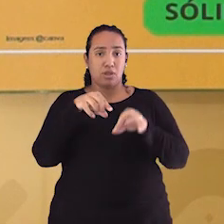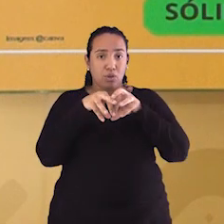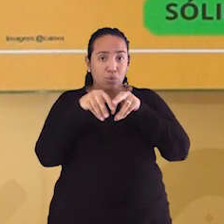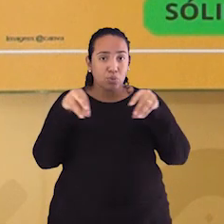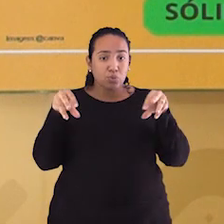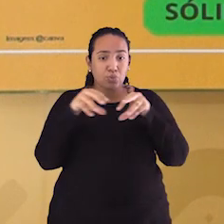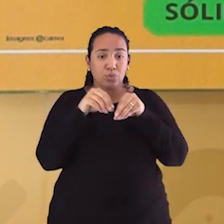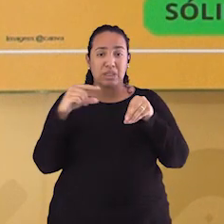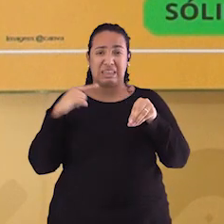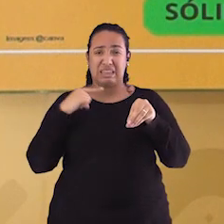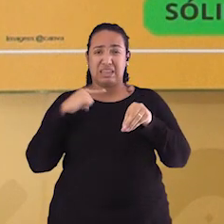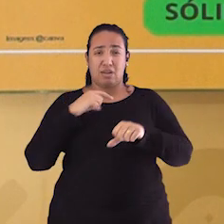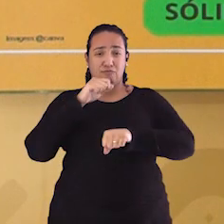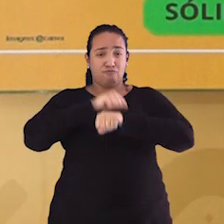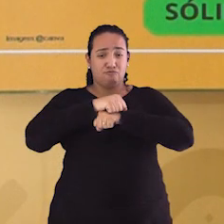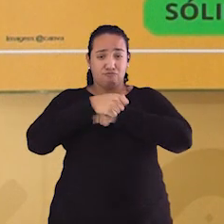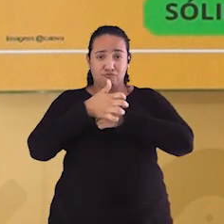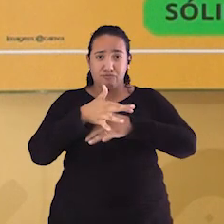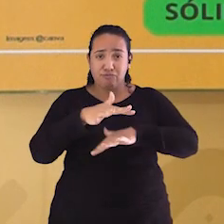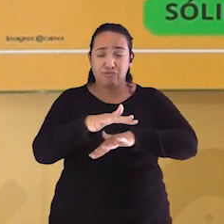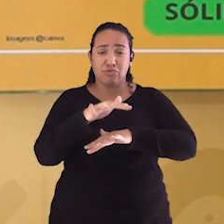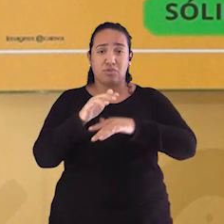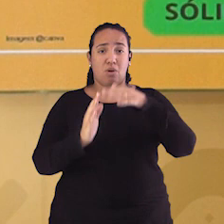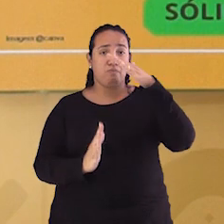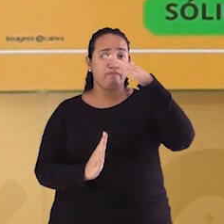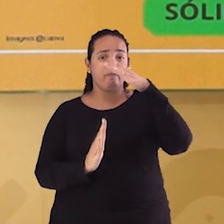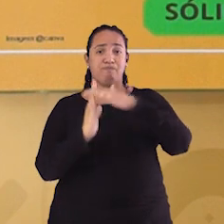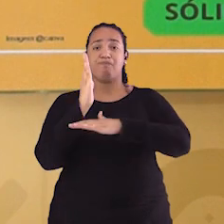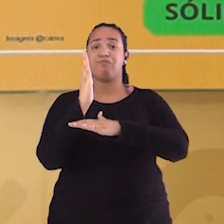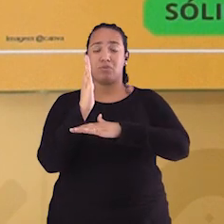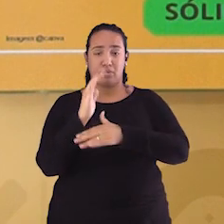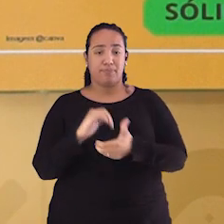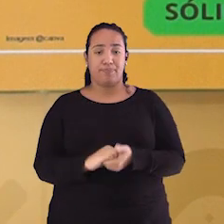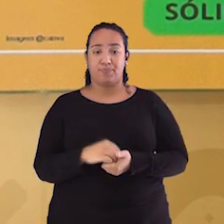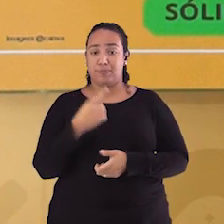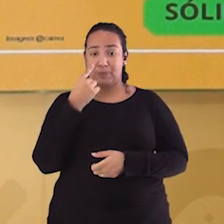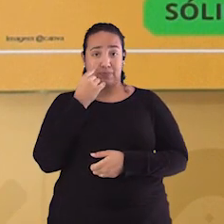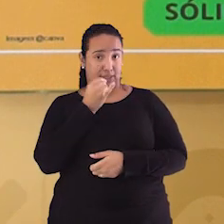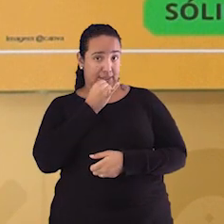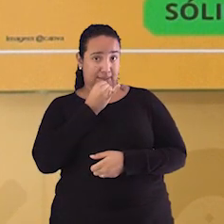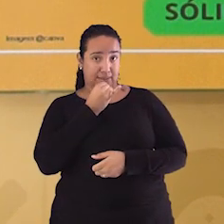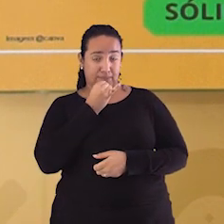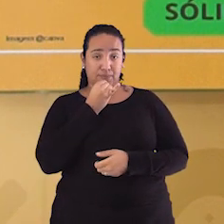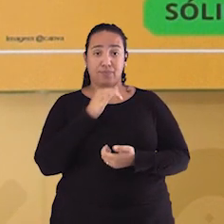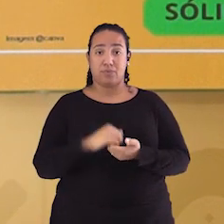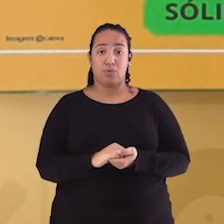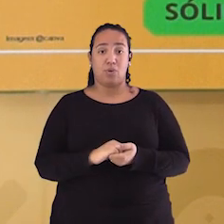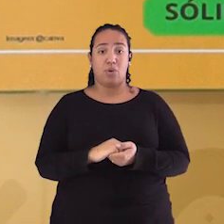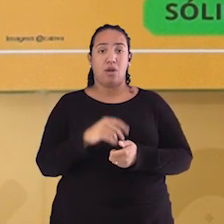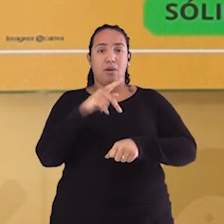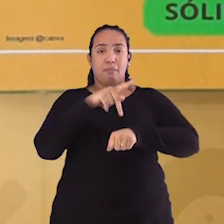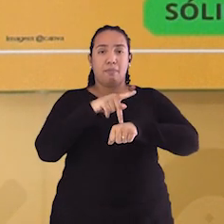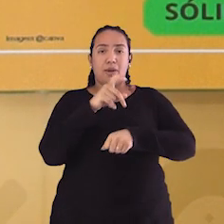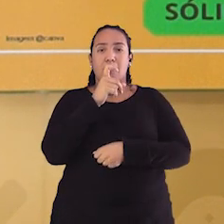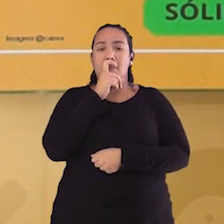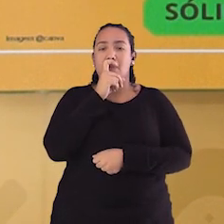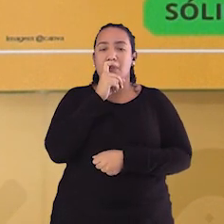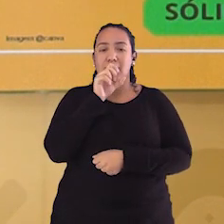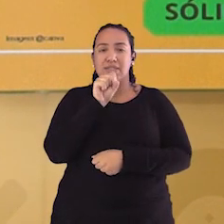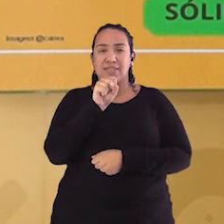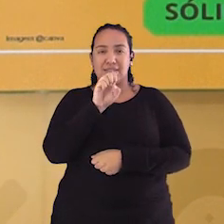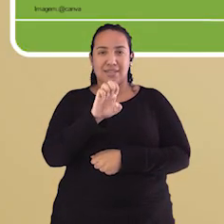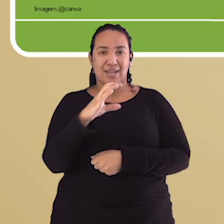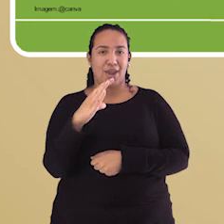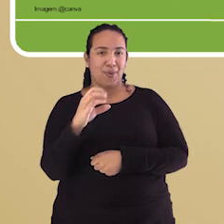um alto ponto de fusão e pressão. Um exemplo disso é o gelo seco e a